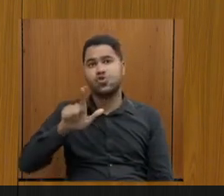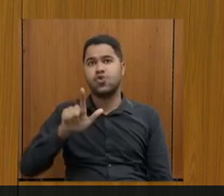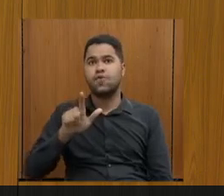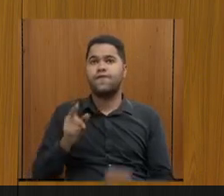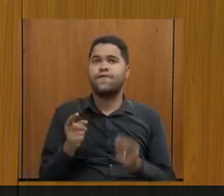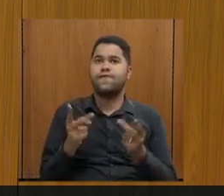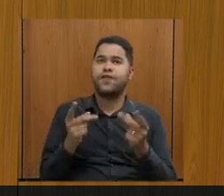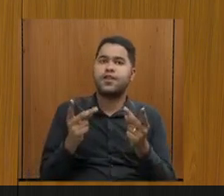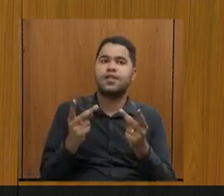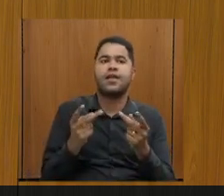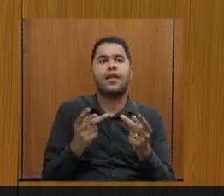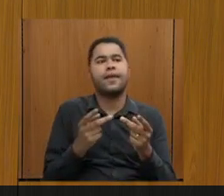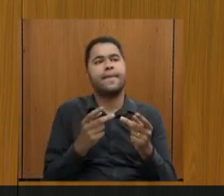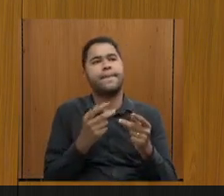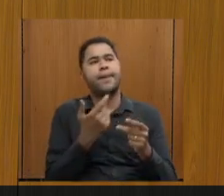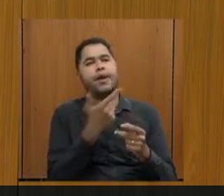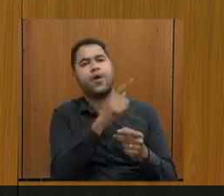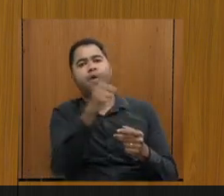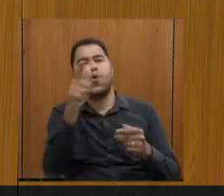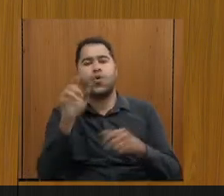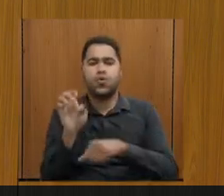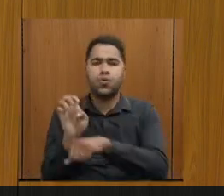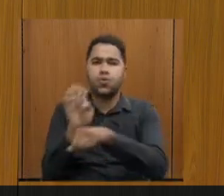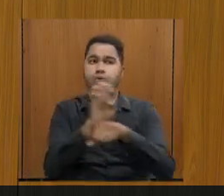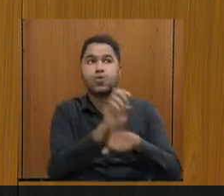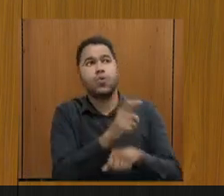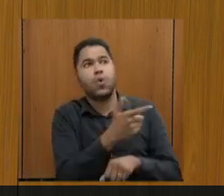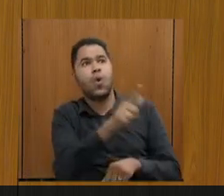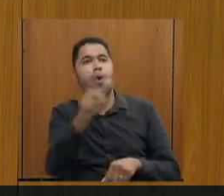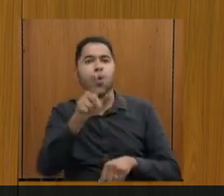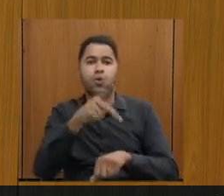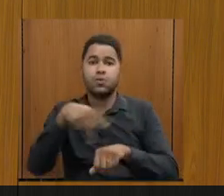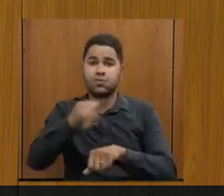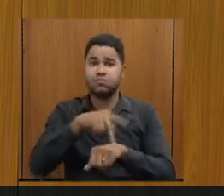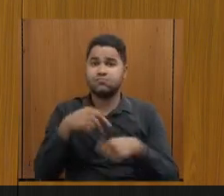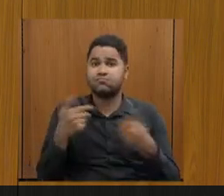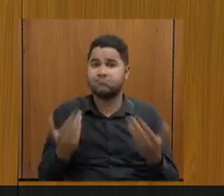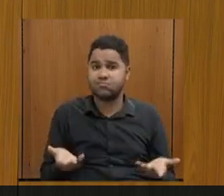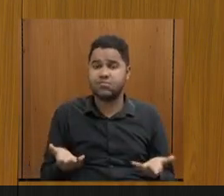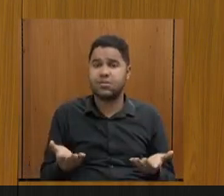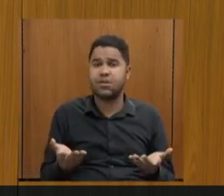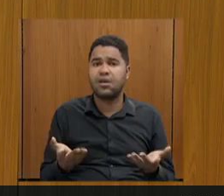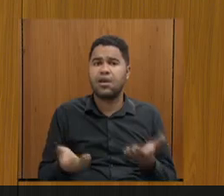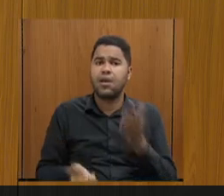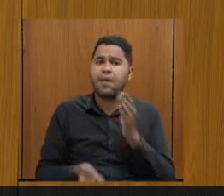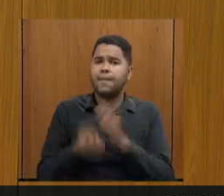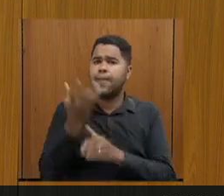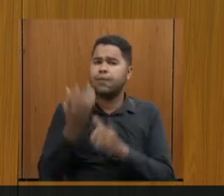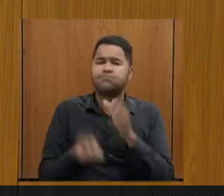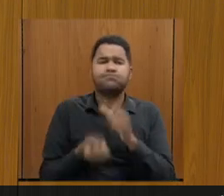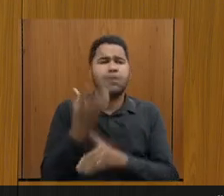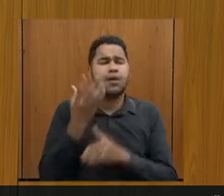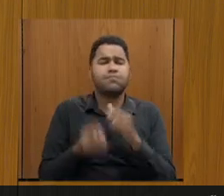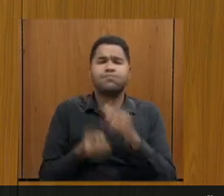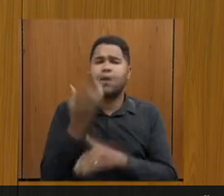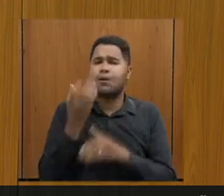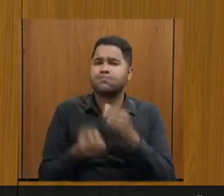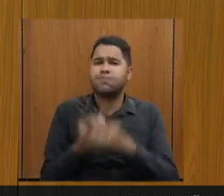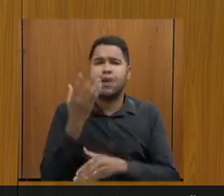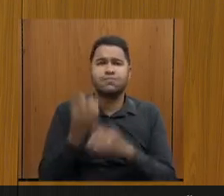estados vender energia para outros países e aí foi se produzindo produzindo